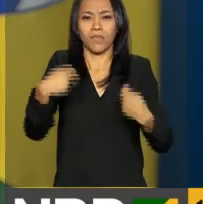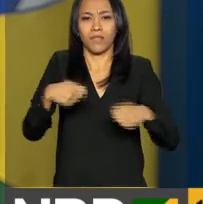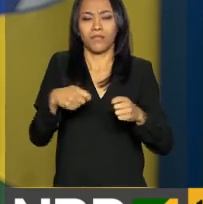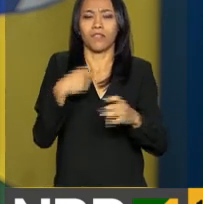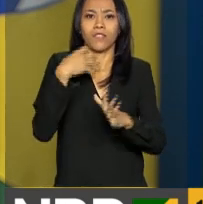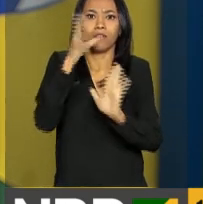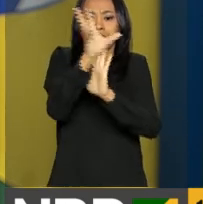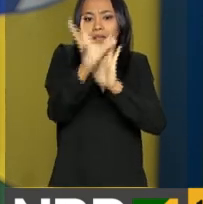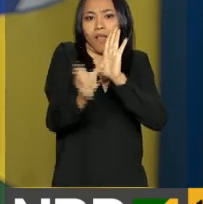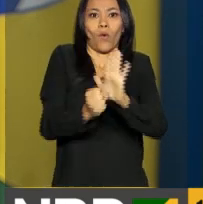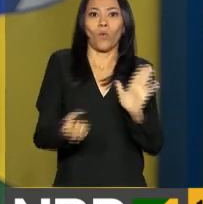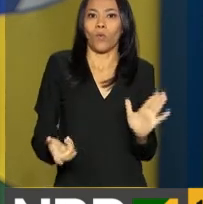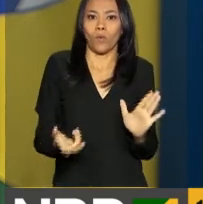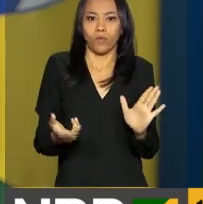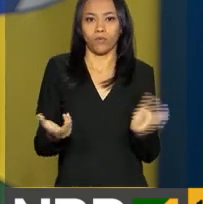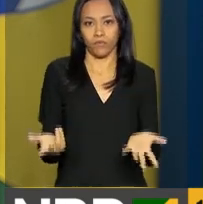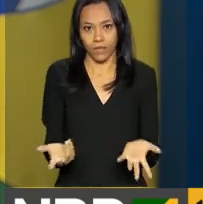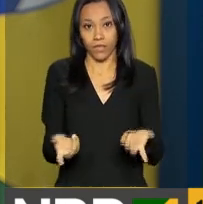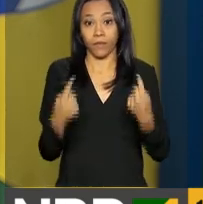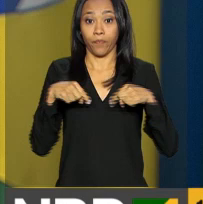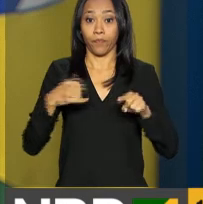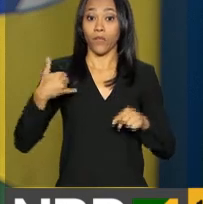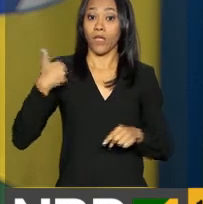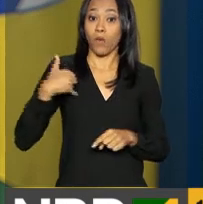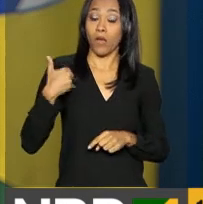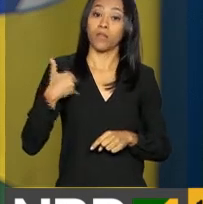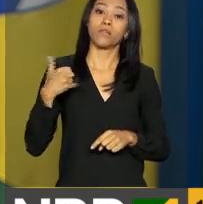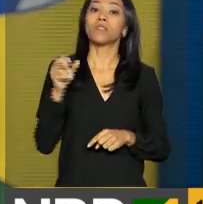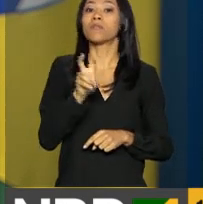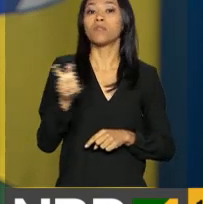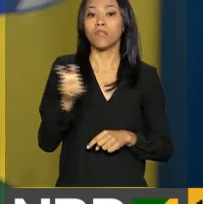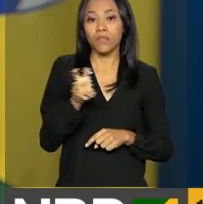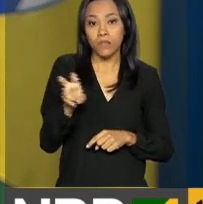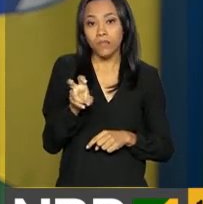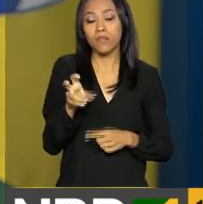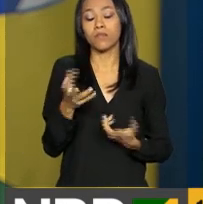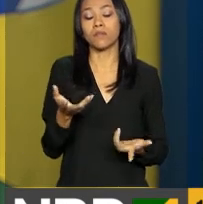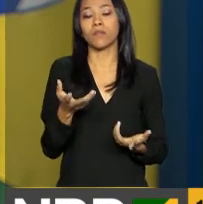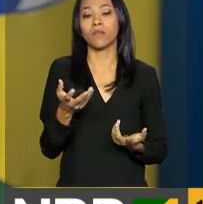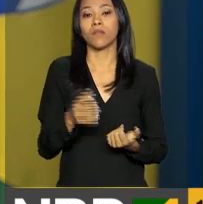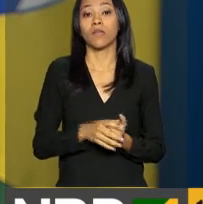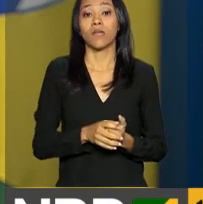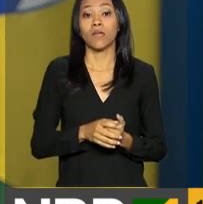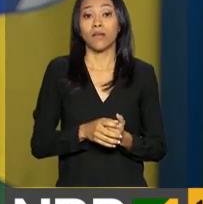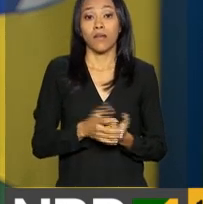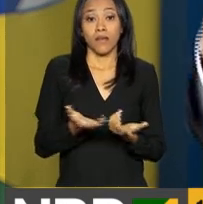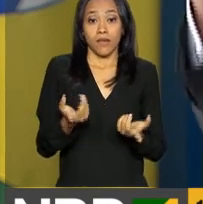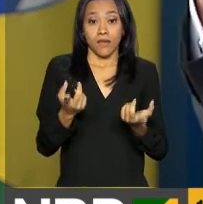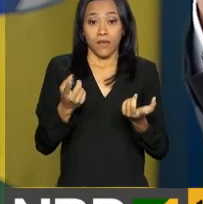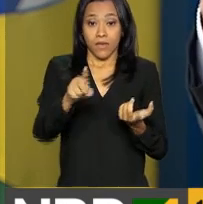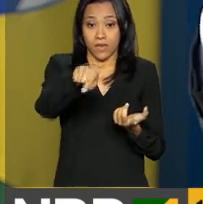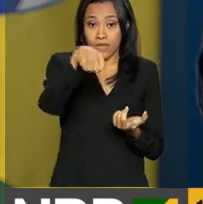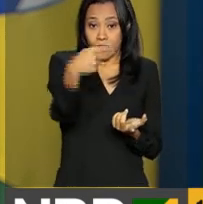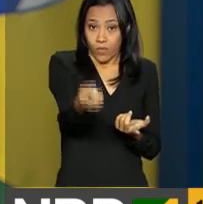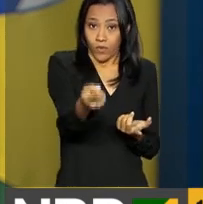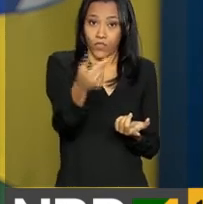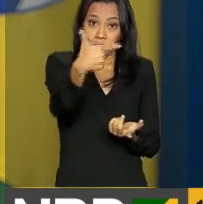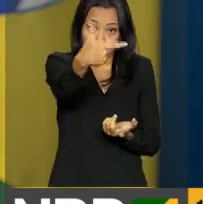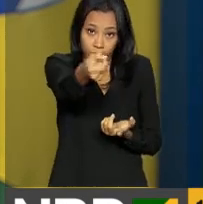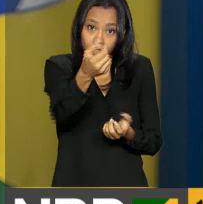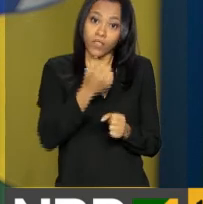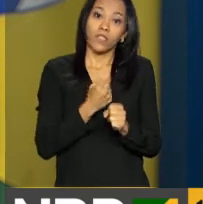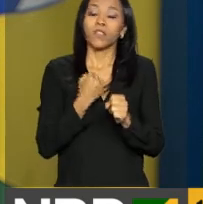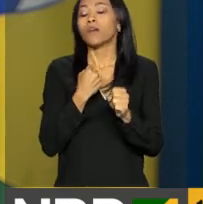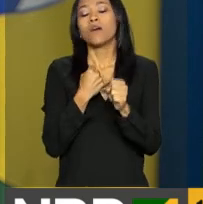aposenta-se com 55 anos de idade, o homem, 53 anos de idade, a mulher. E ao longo de 20 anos, portanto,